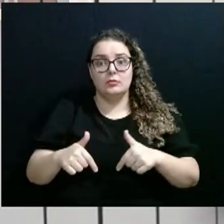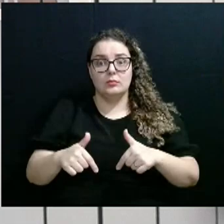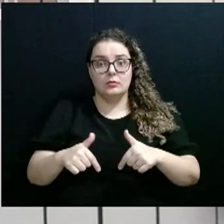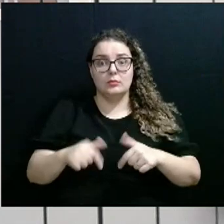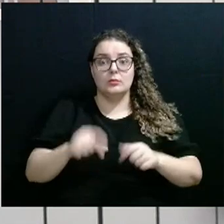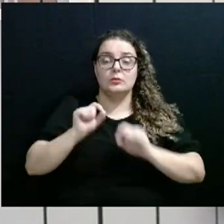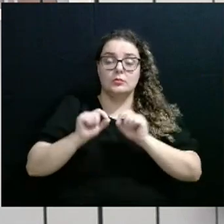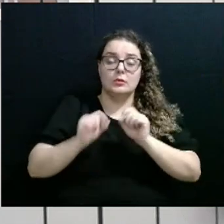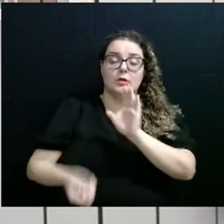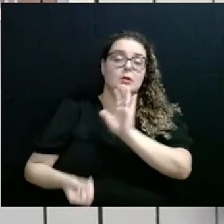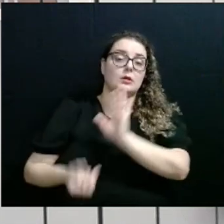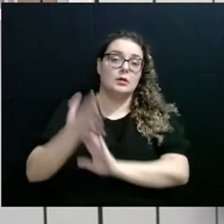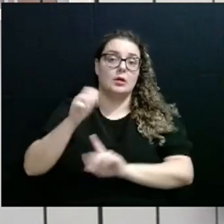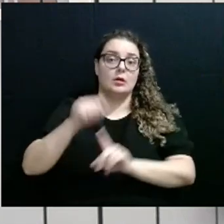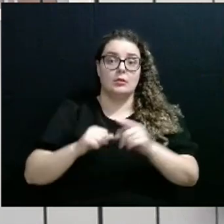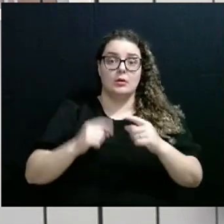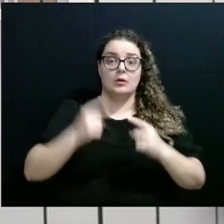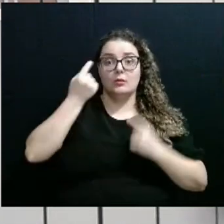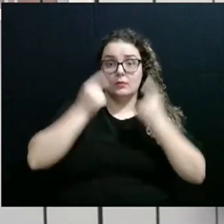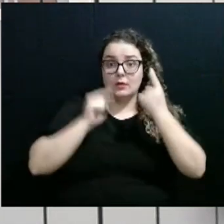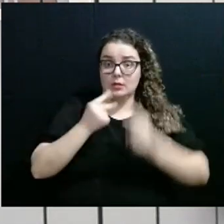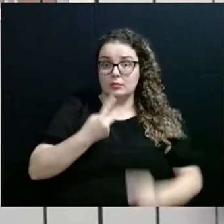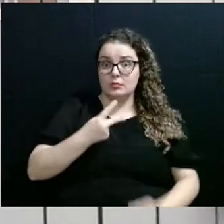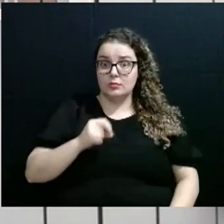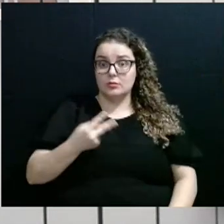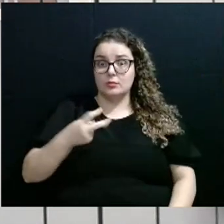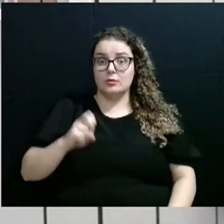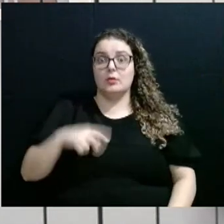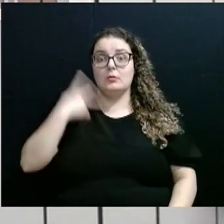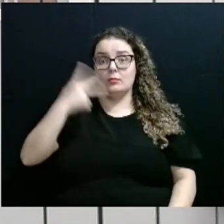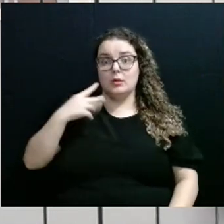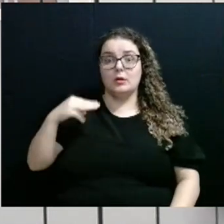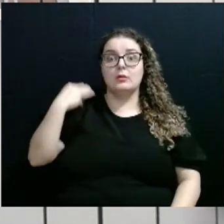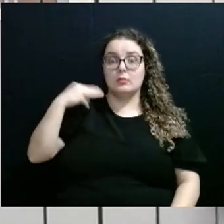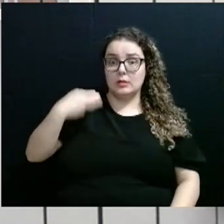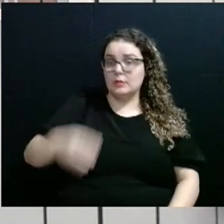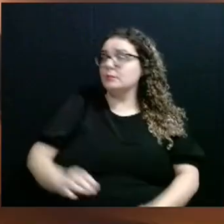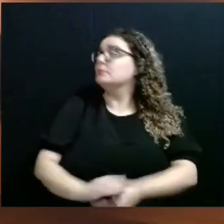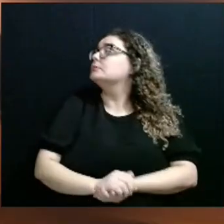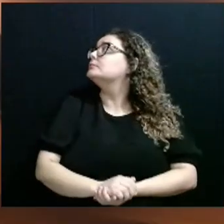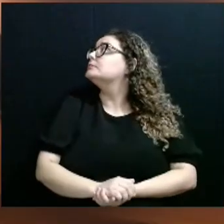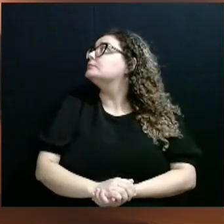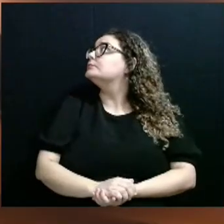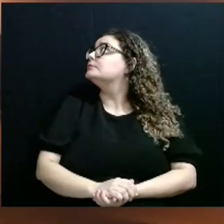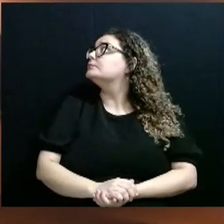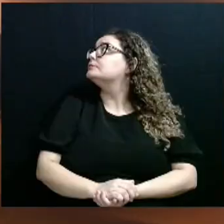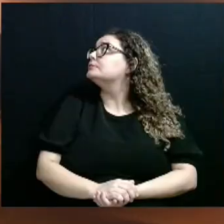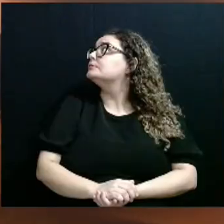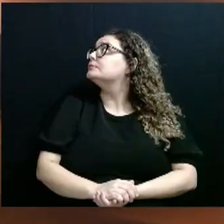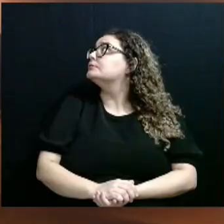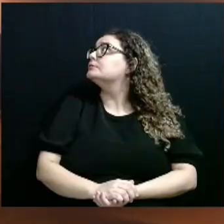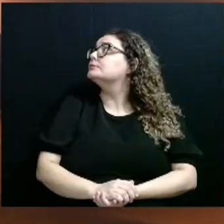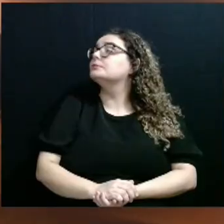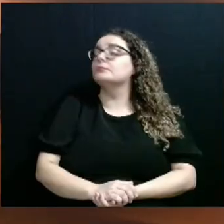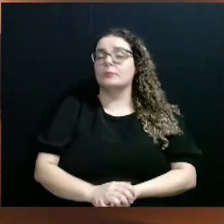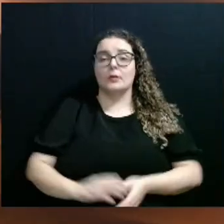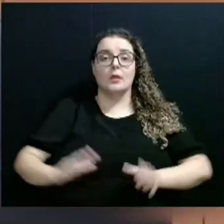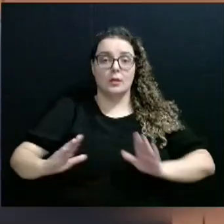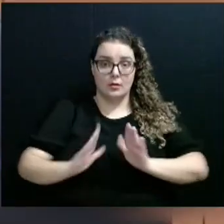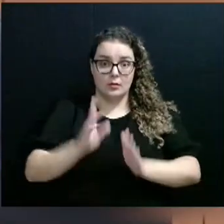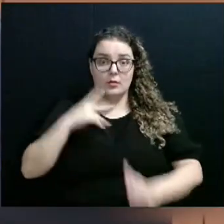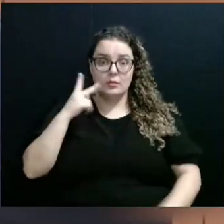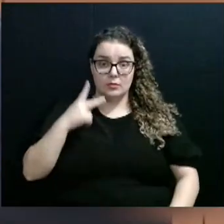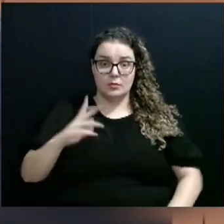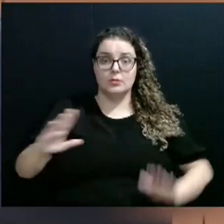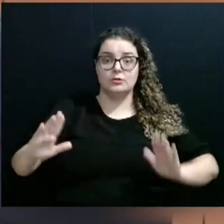fevereiro de 2025 pela vereadora Mariana Conte. A Frente Parlamentar de Enfrentamento